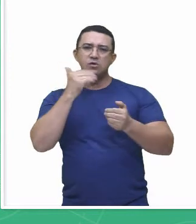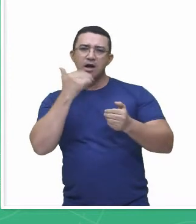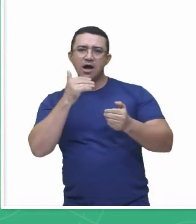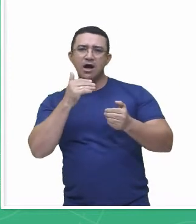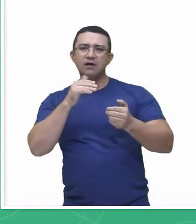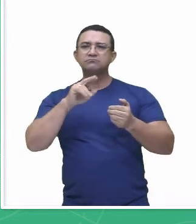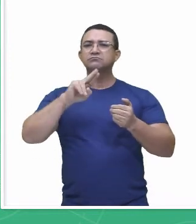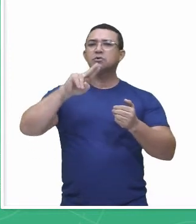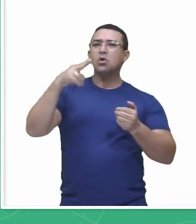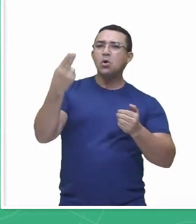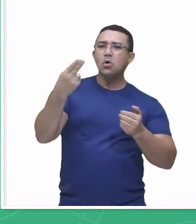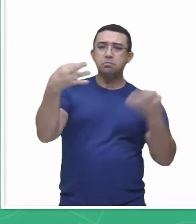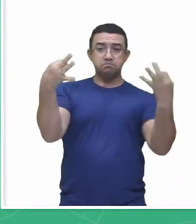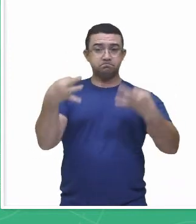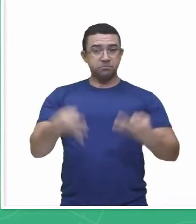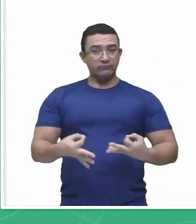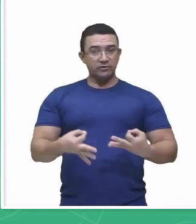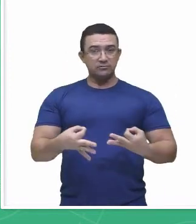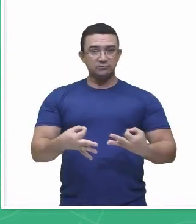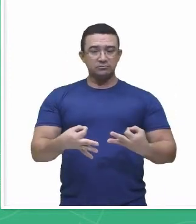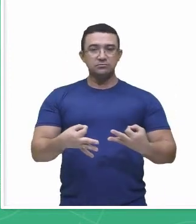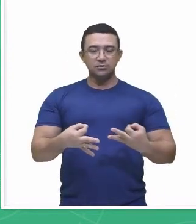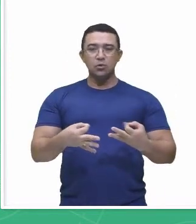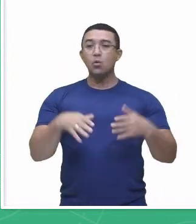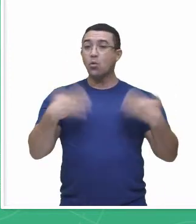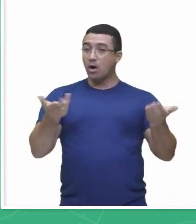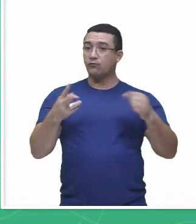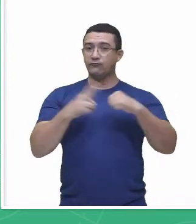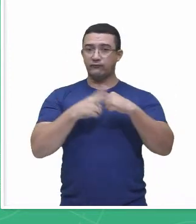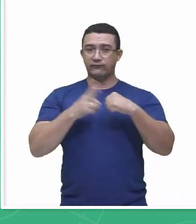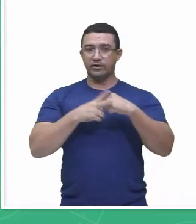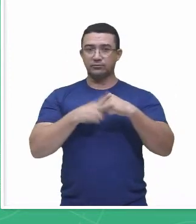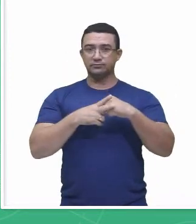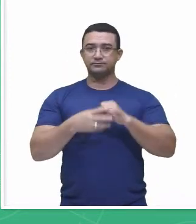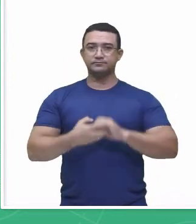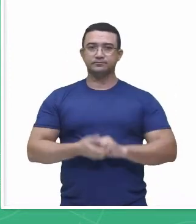Uma pergunta. Destaque a alternativa que apresenta apenas